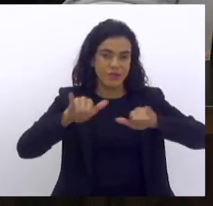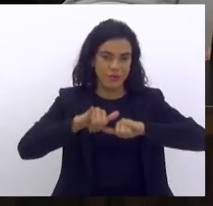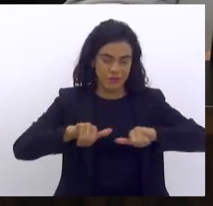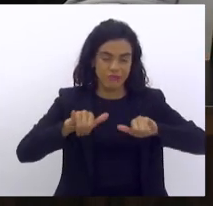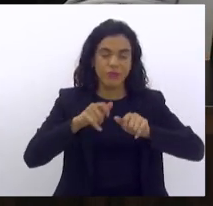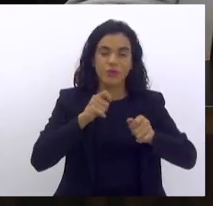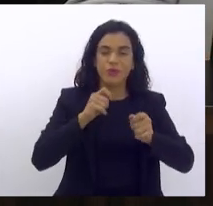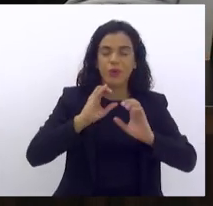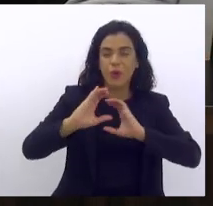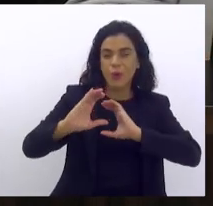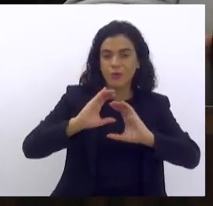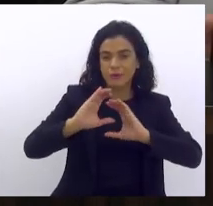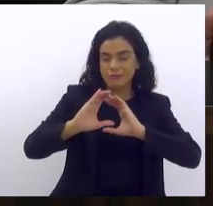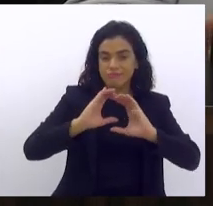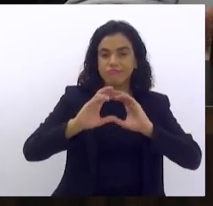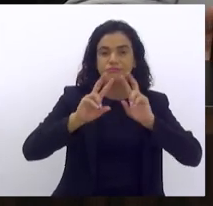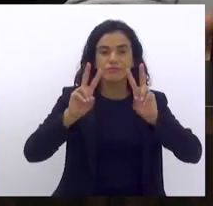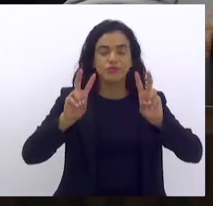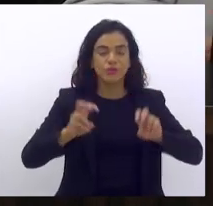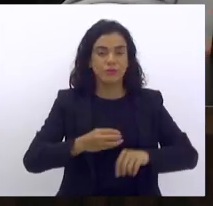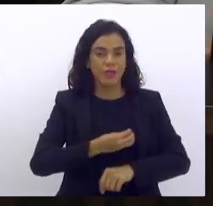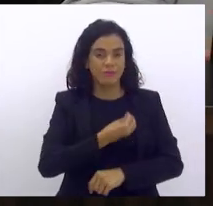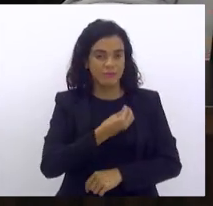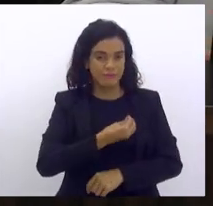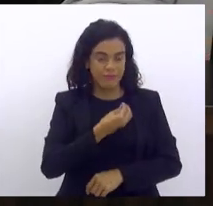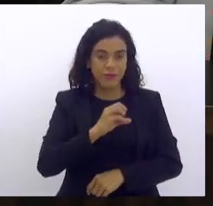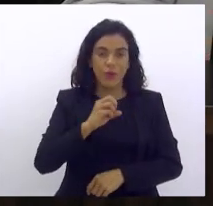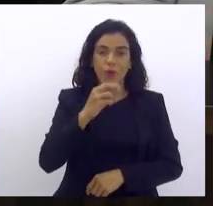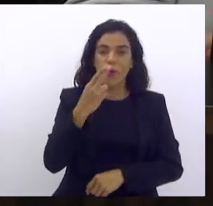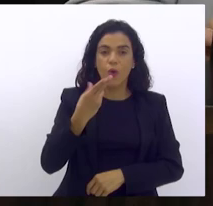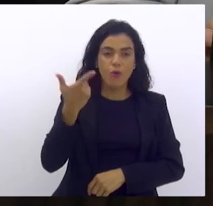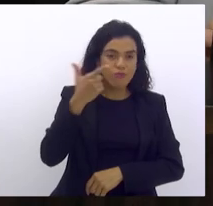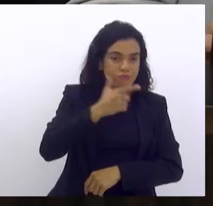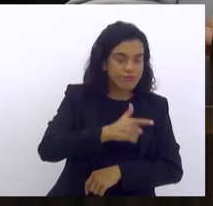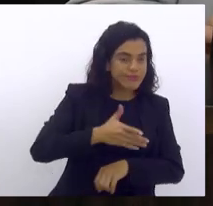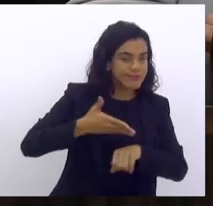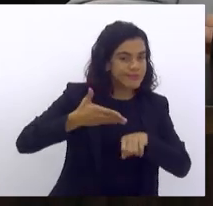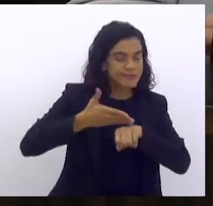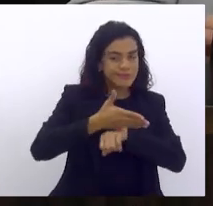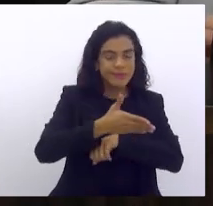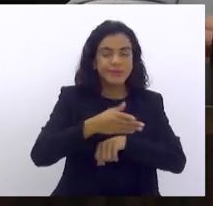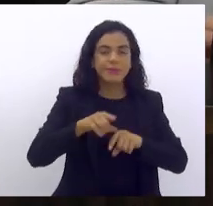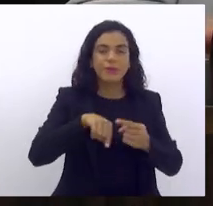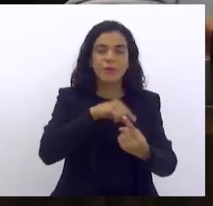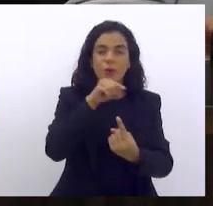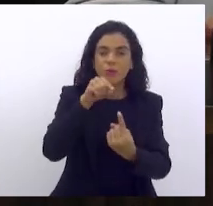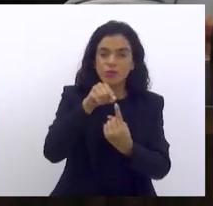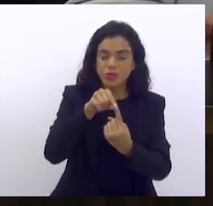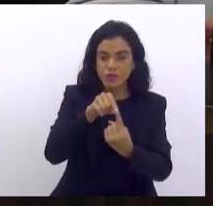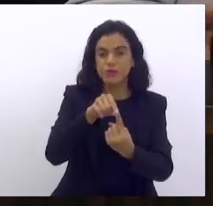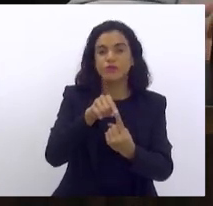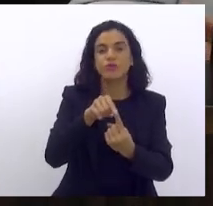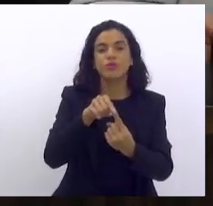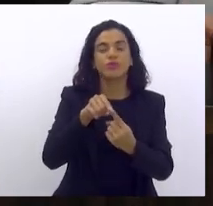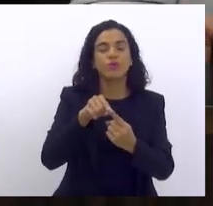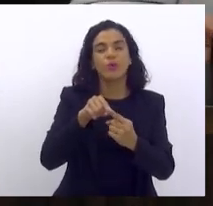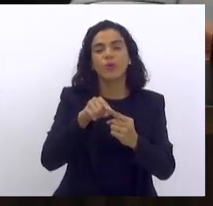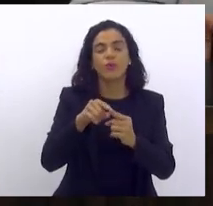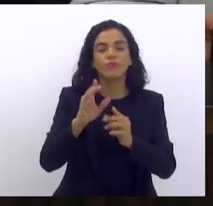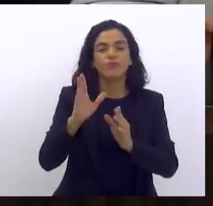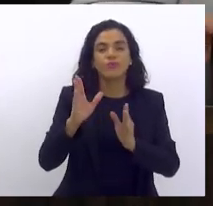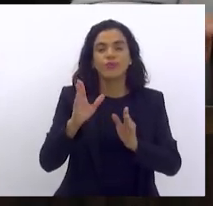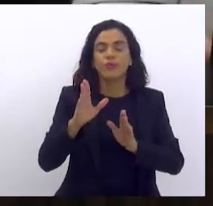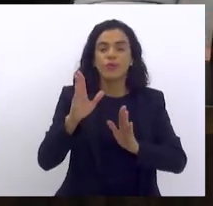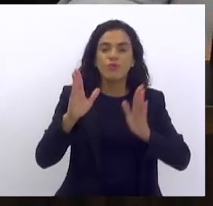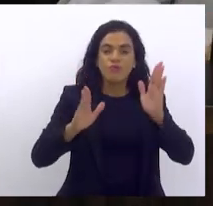de comunicação sobre a existência e o acesso e a finalidade do portal de